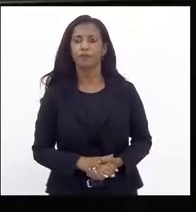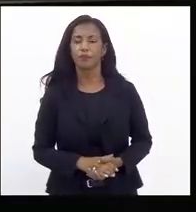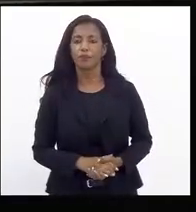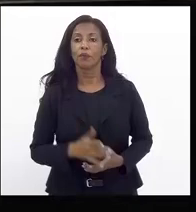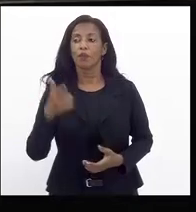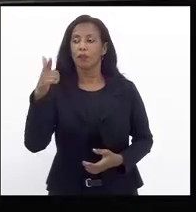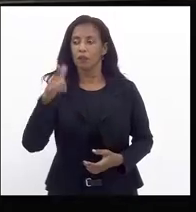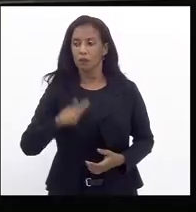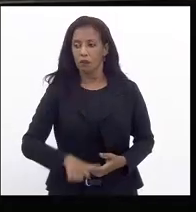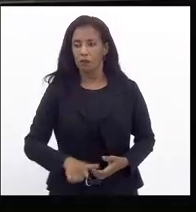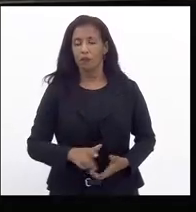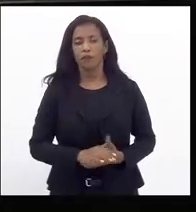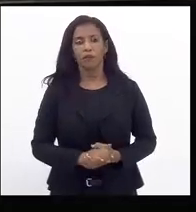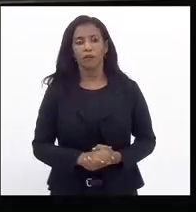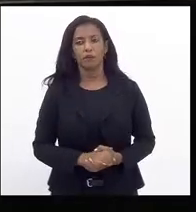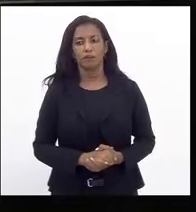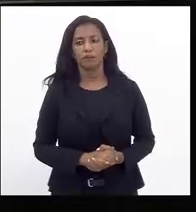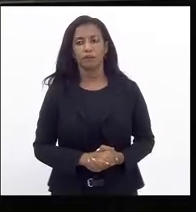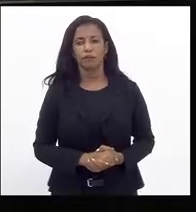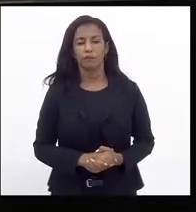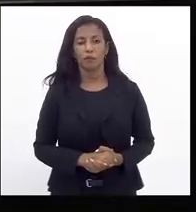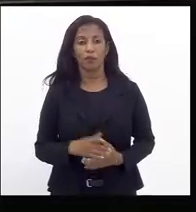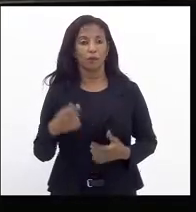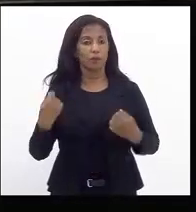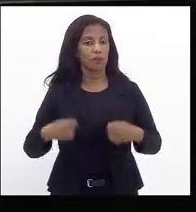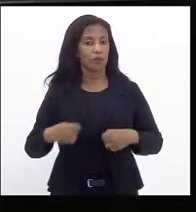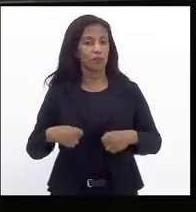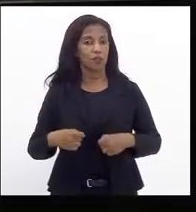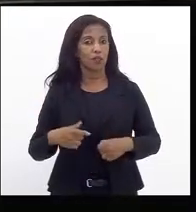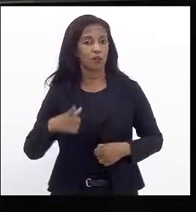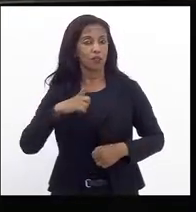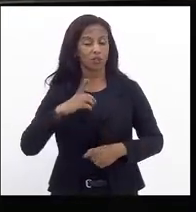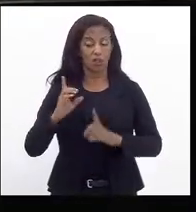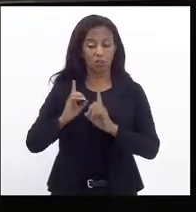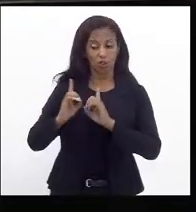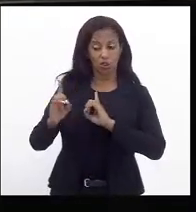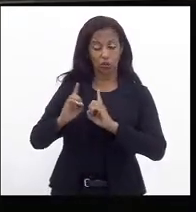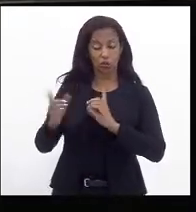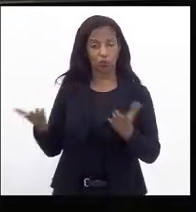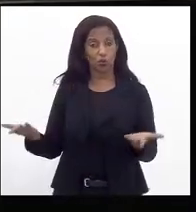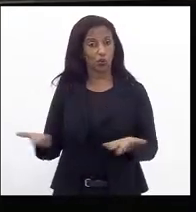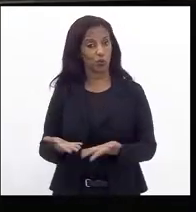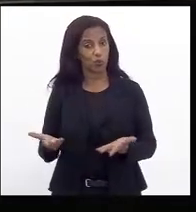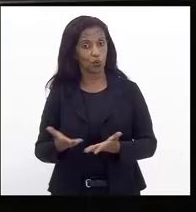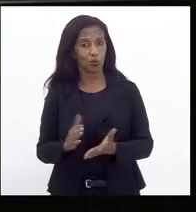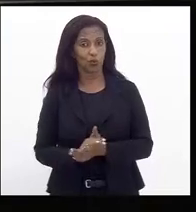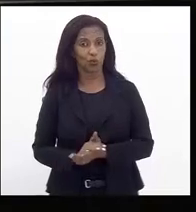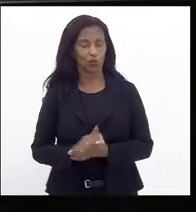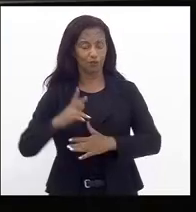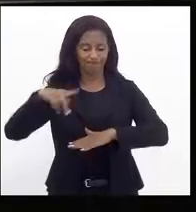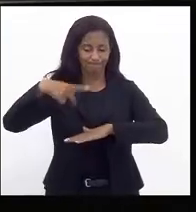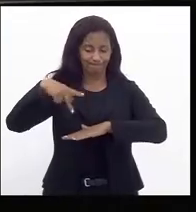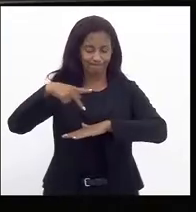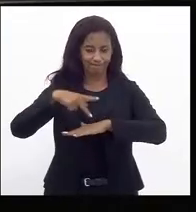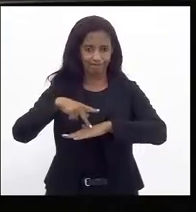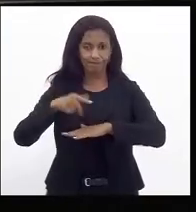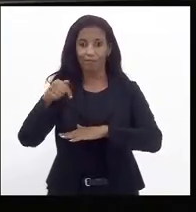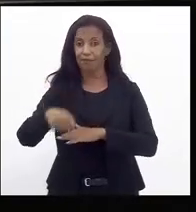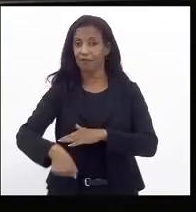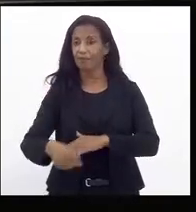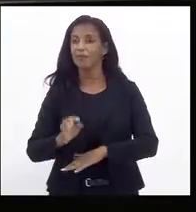mais uma vez nós deveríamos estar discutindo hoje nacionalmente